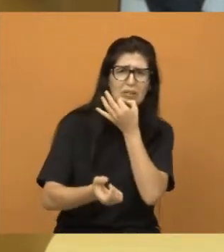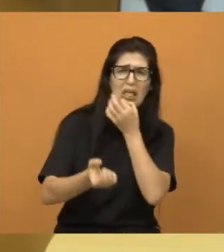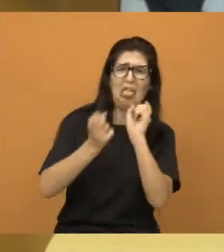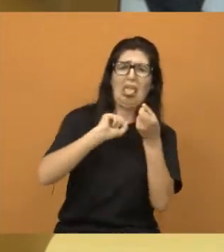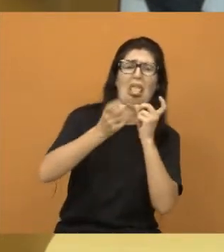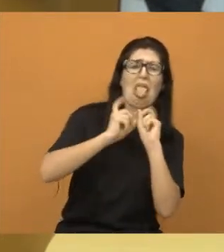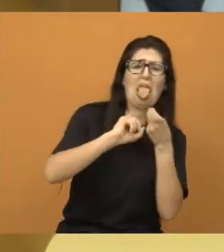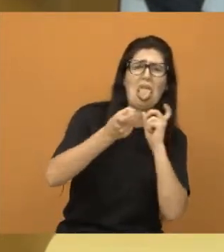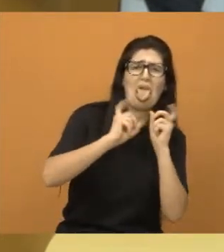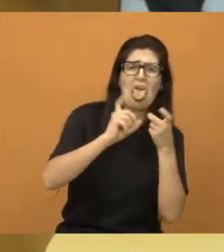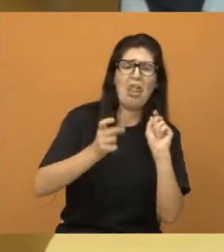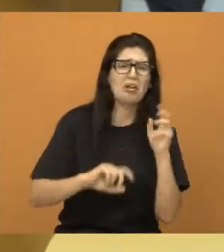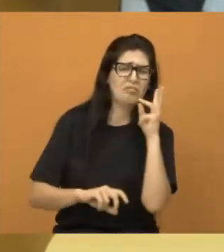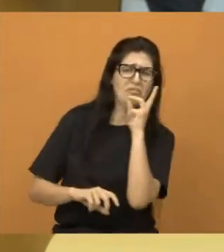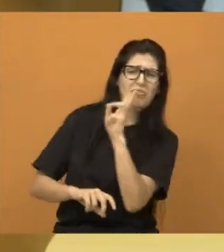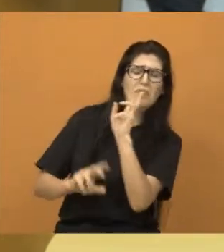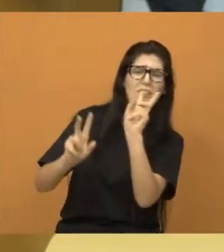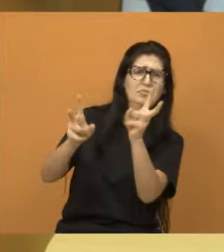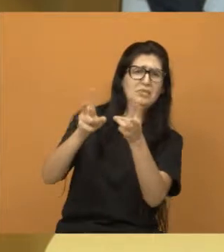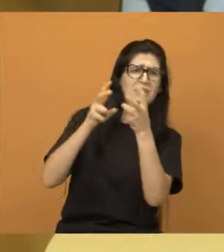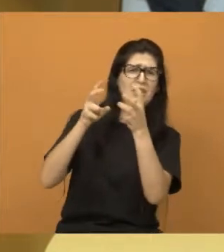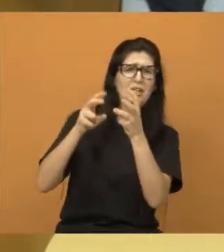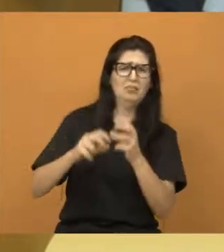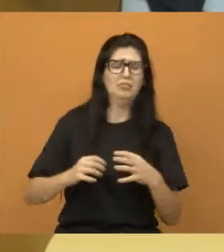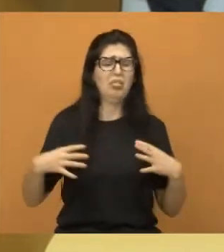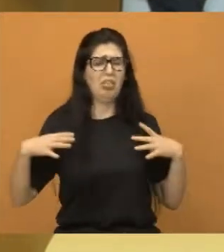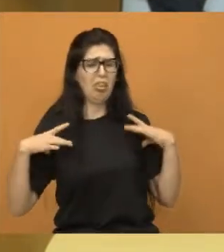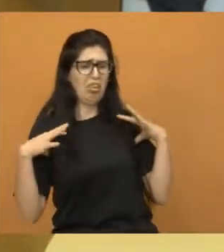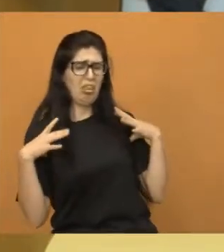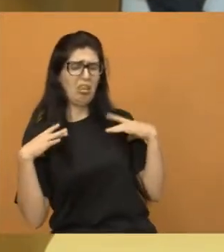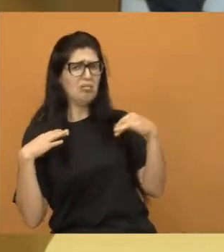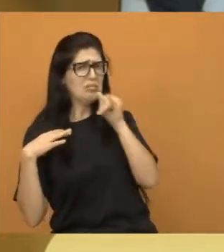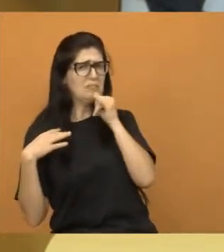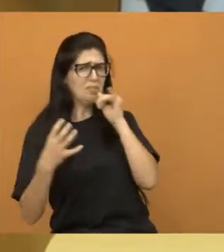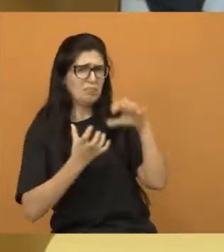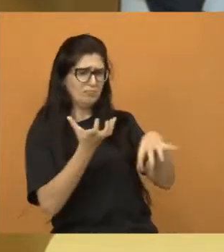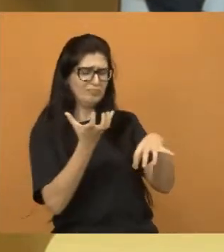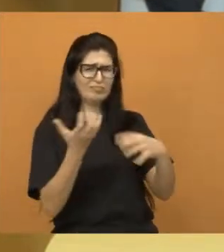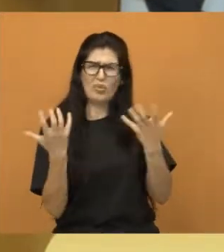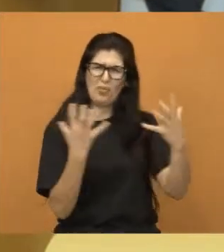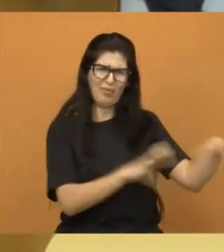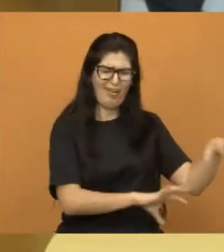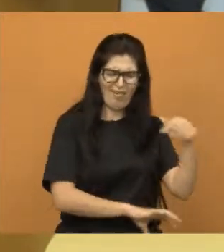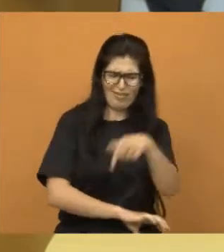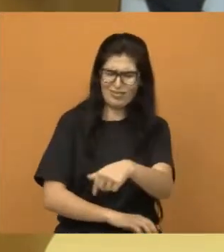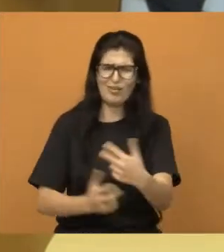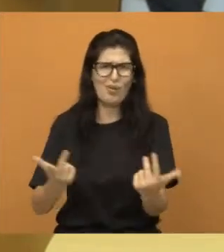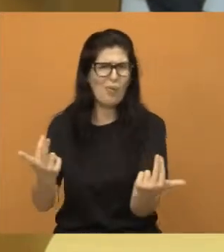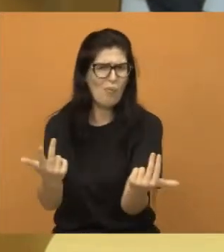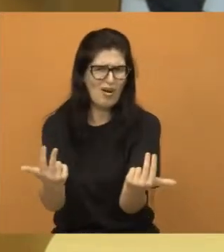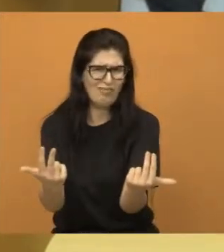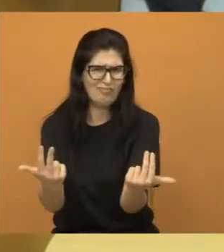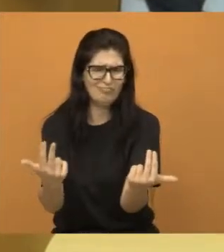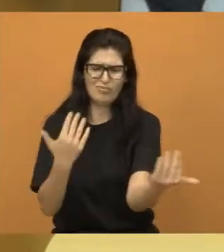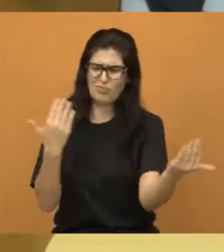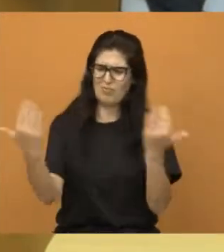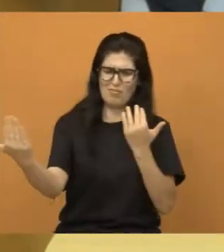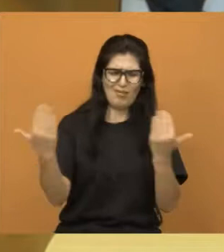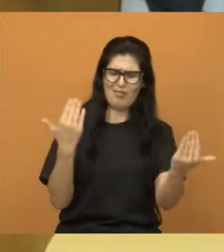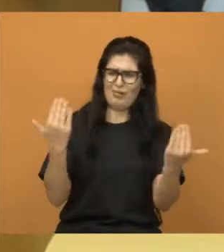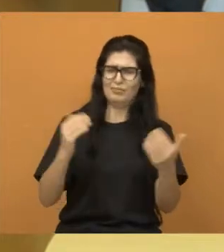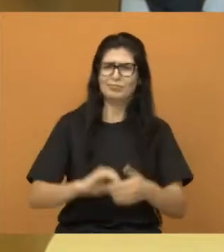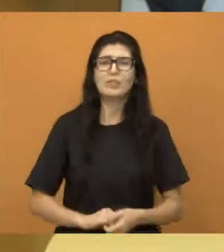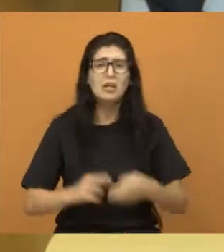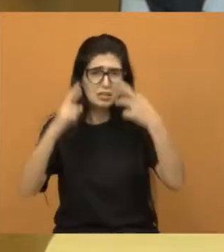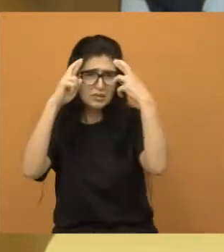encostam lá, só se vê o paletó. Então, eu acho que o SAI, nesse momento, e eu profundo respeito que eu tenho pelo Nelsinho, que é um